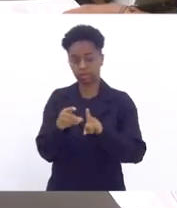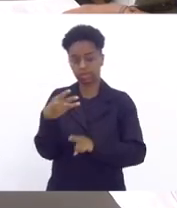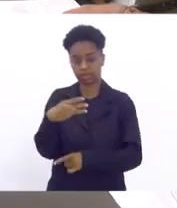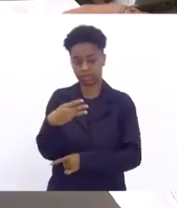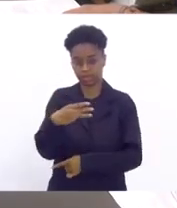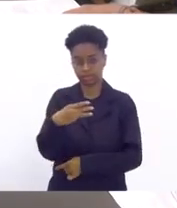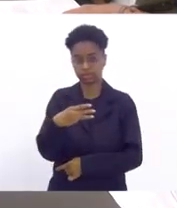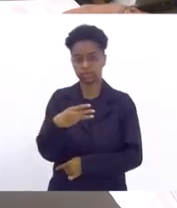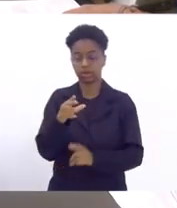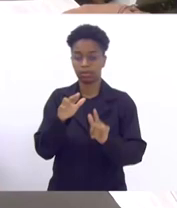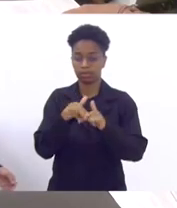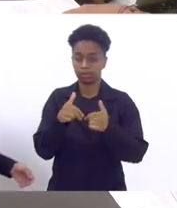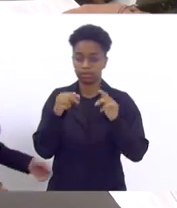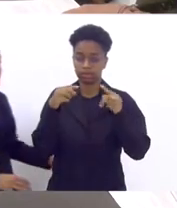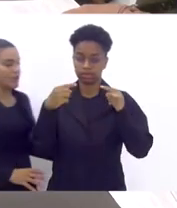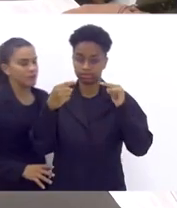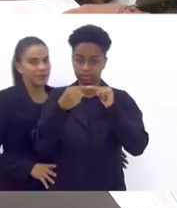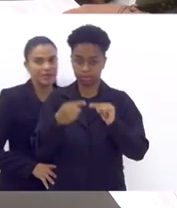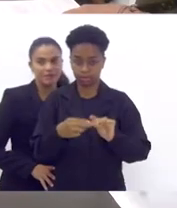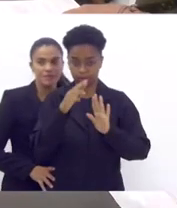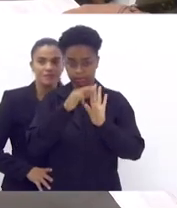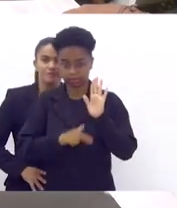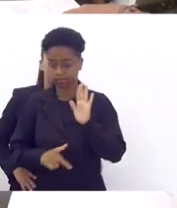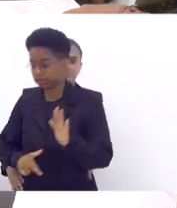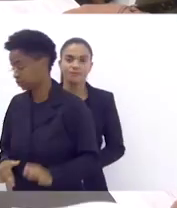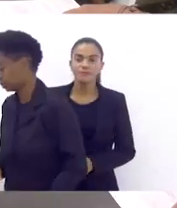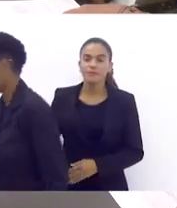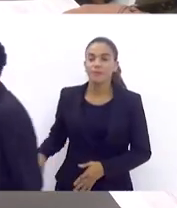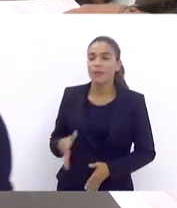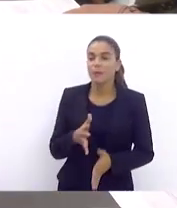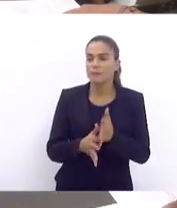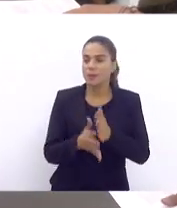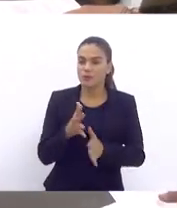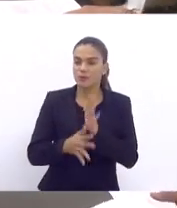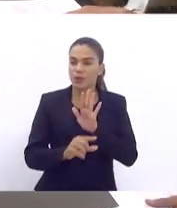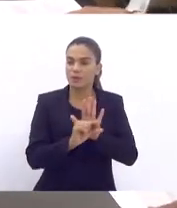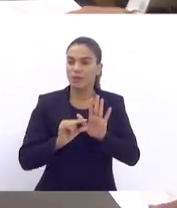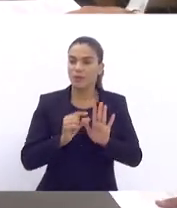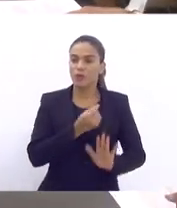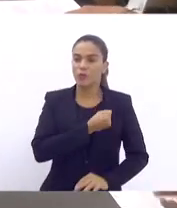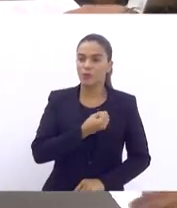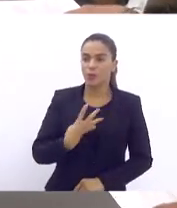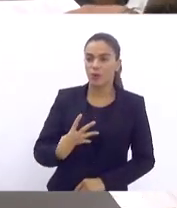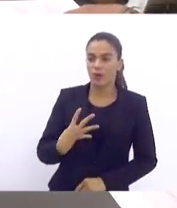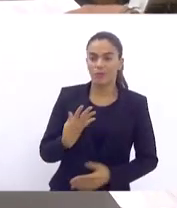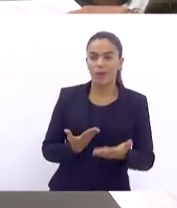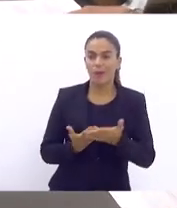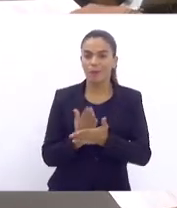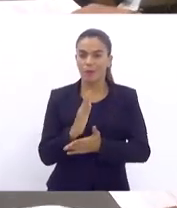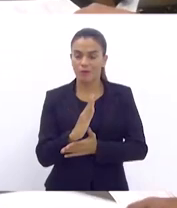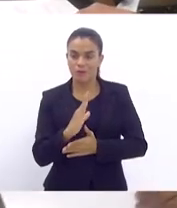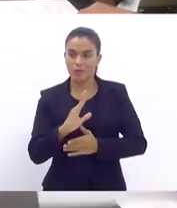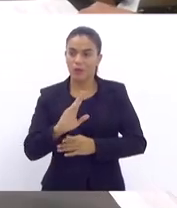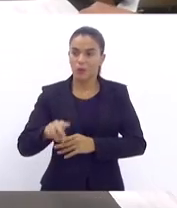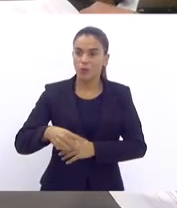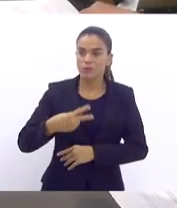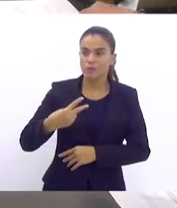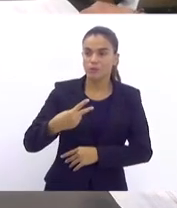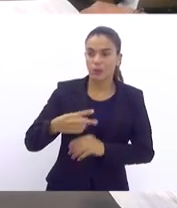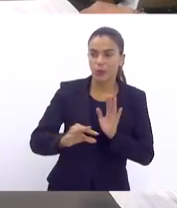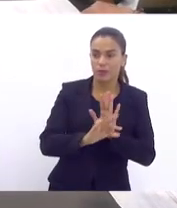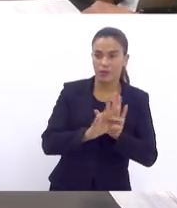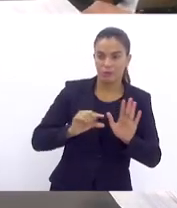por questão de redação e prejudicada a emenda número 4 pela aprovação com submenda da emenda número